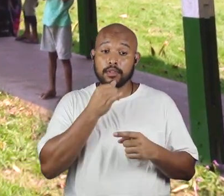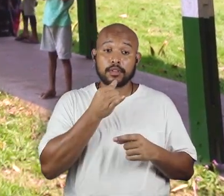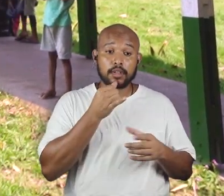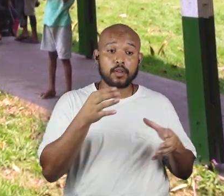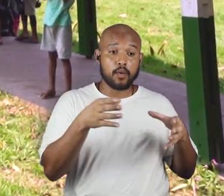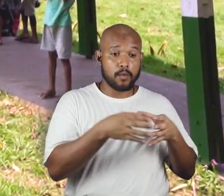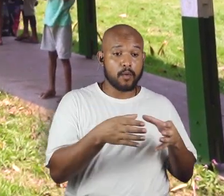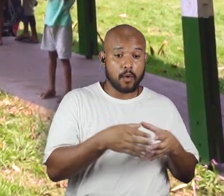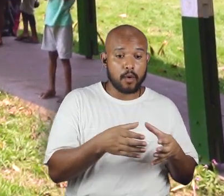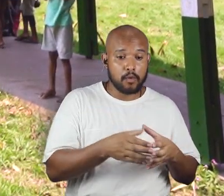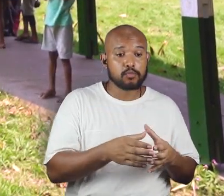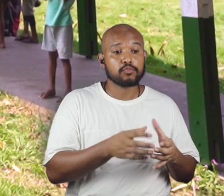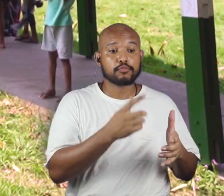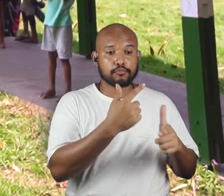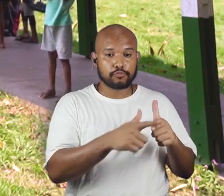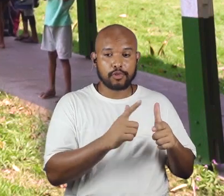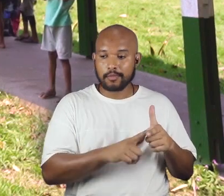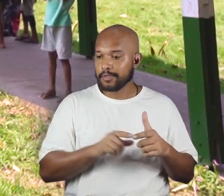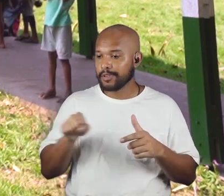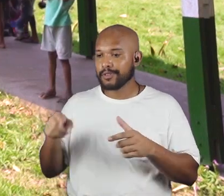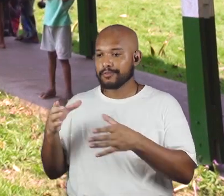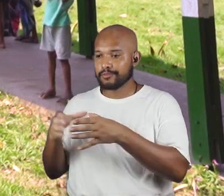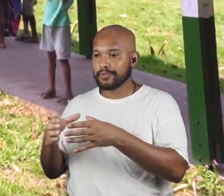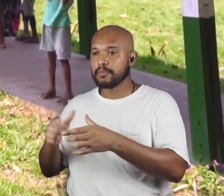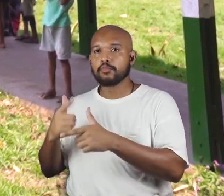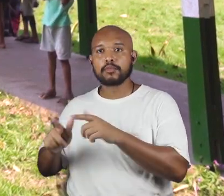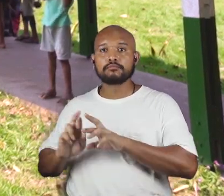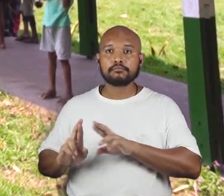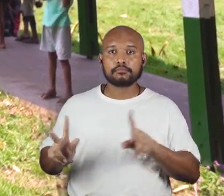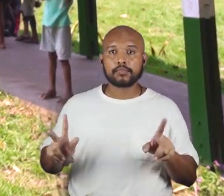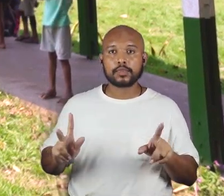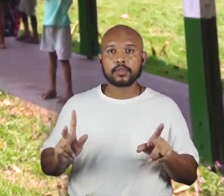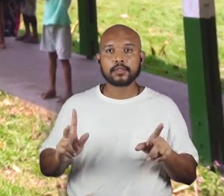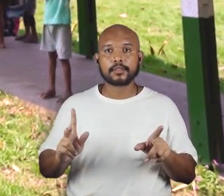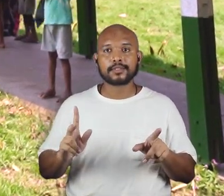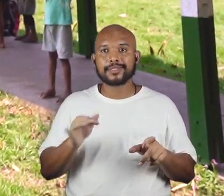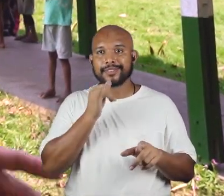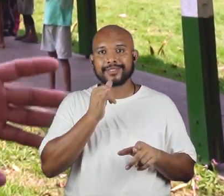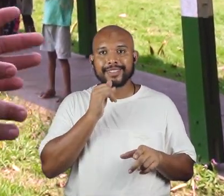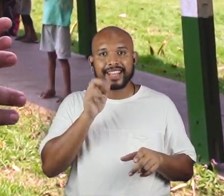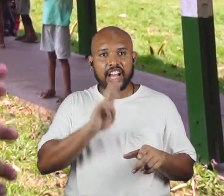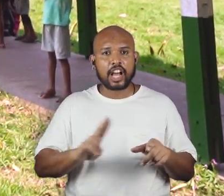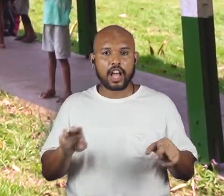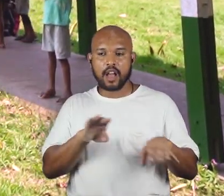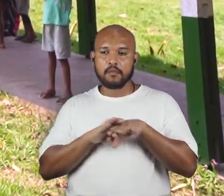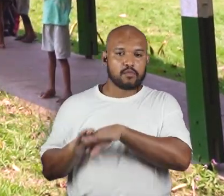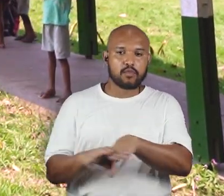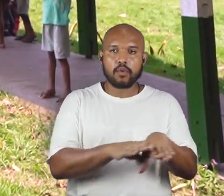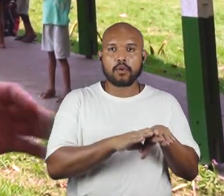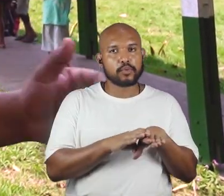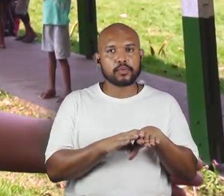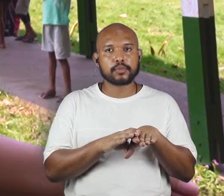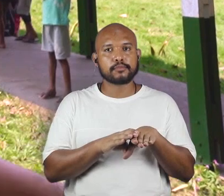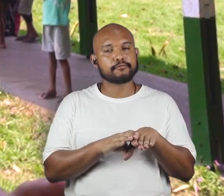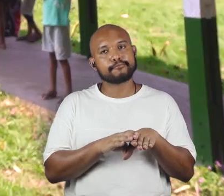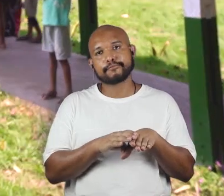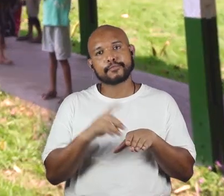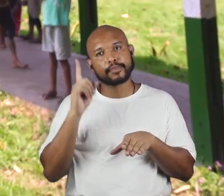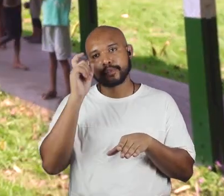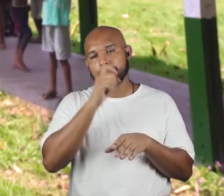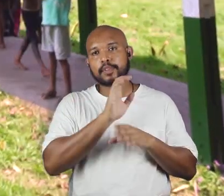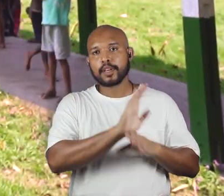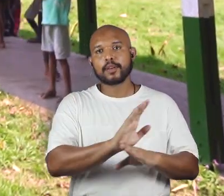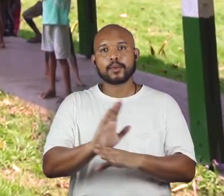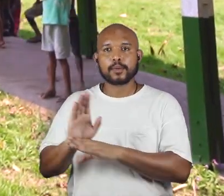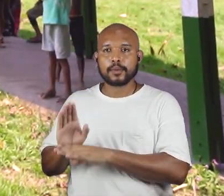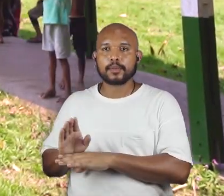as especificidades de cada povo, né? Porque quando a gente ouve só uma especificidade de um povo, às vezes não é a mesma realidade de outro